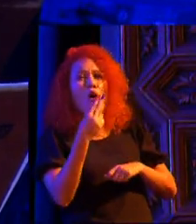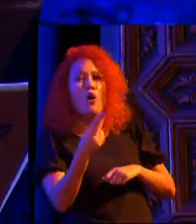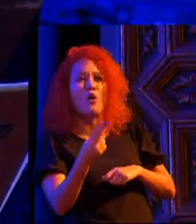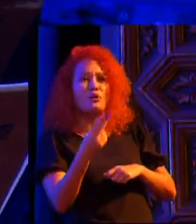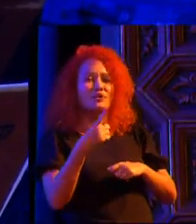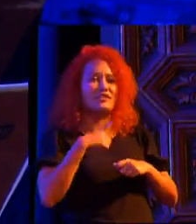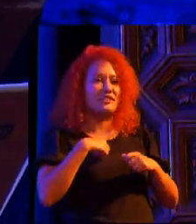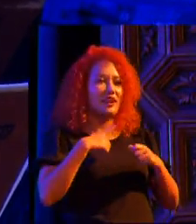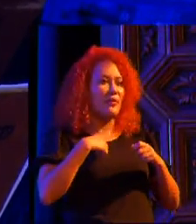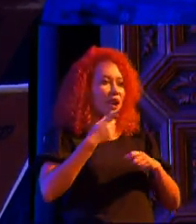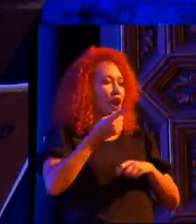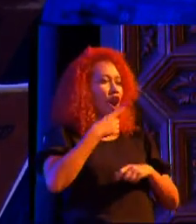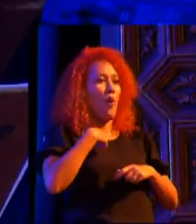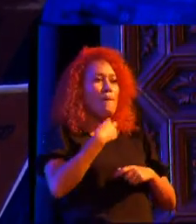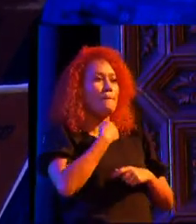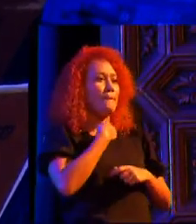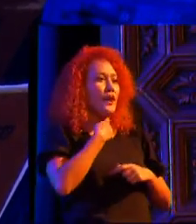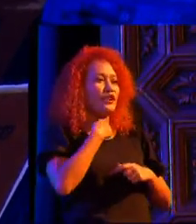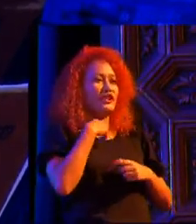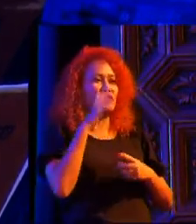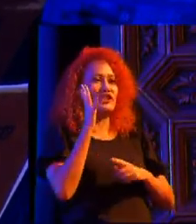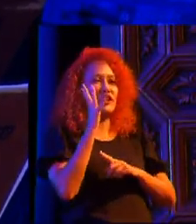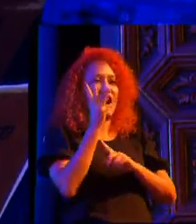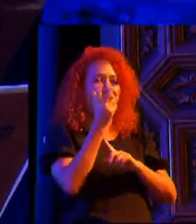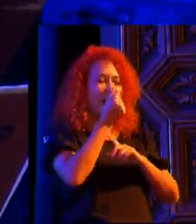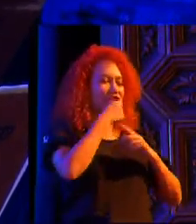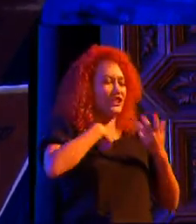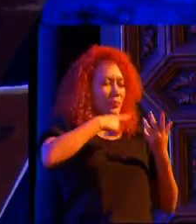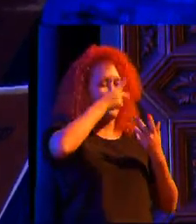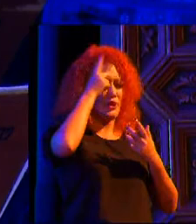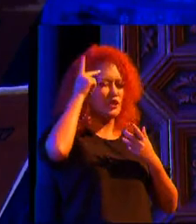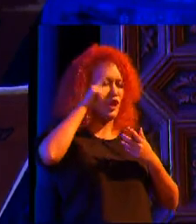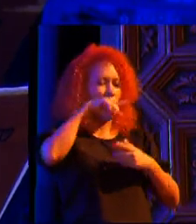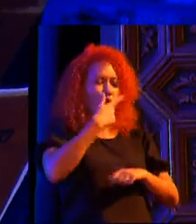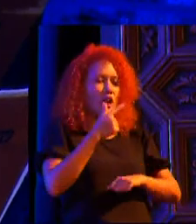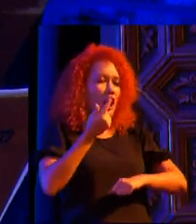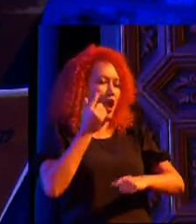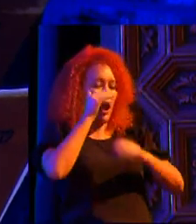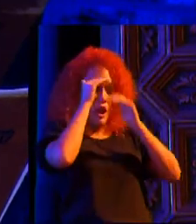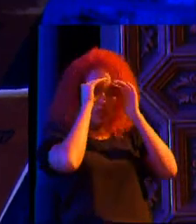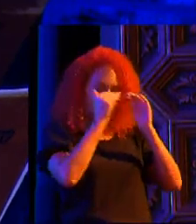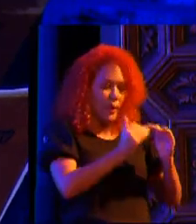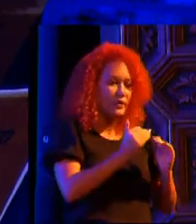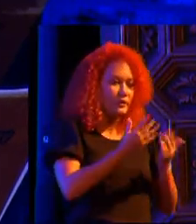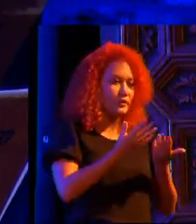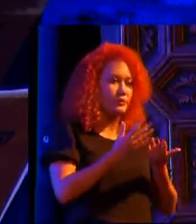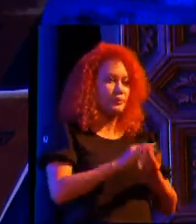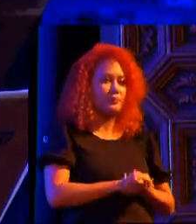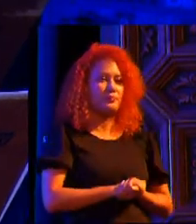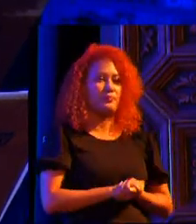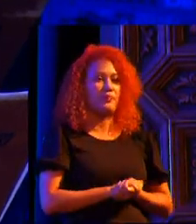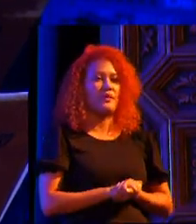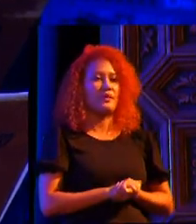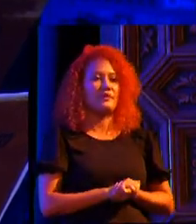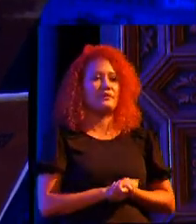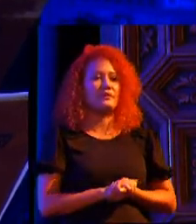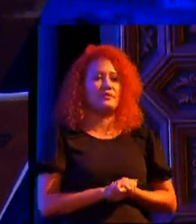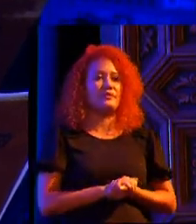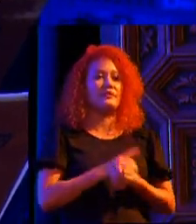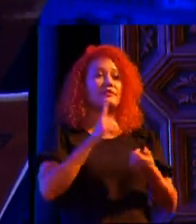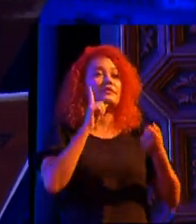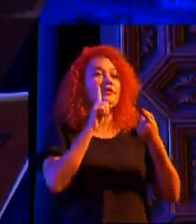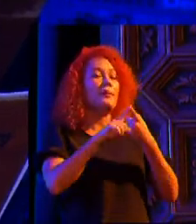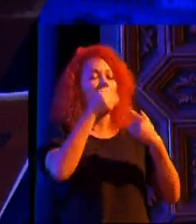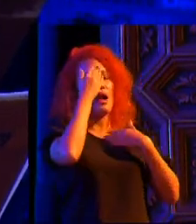esquemas de como não deixar minha arte ser tomada pela intolerância e pela ignorância. Gostaria de agradecer